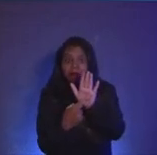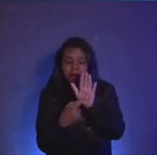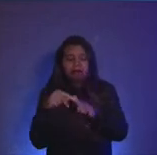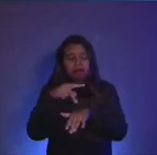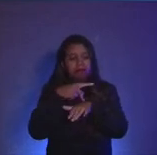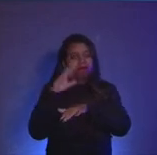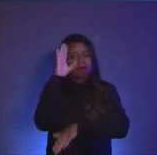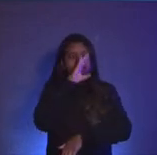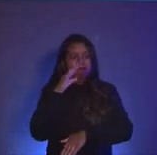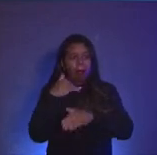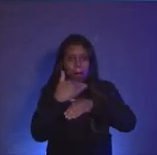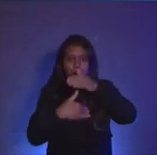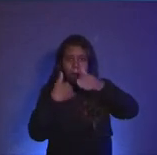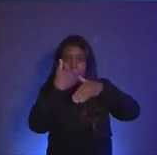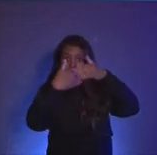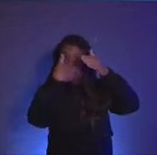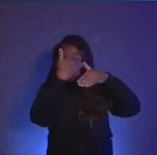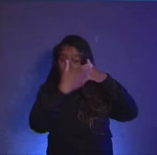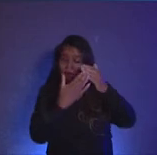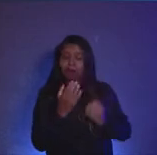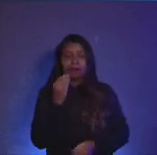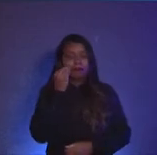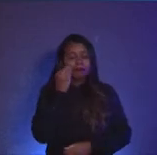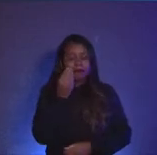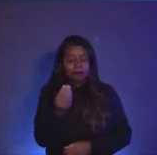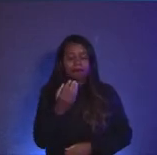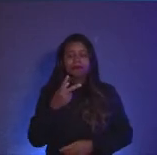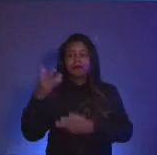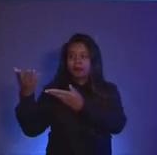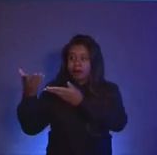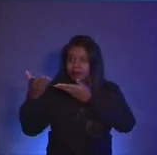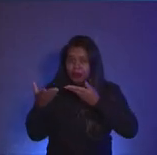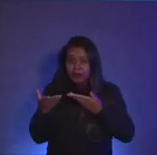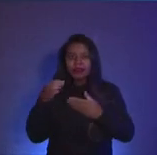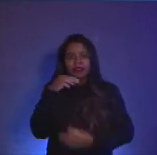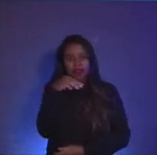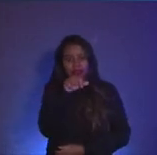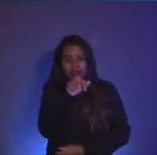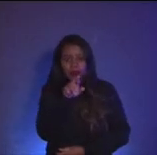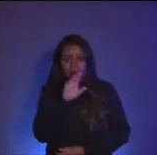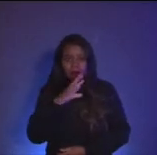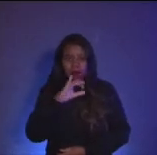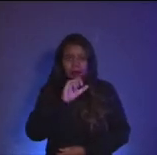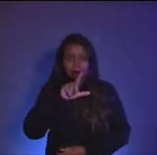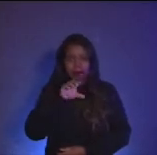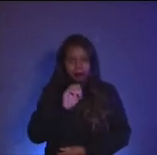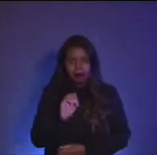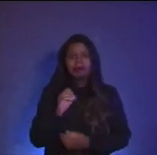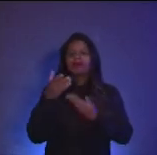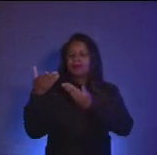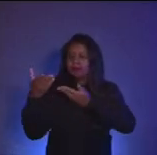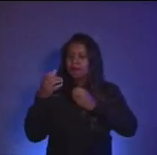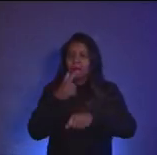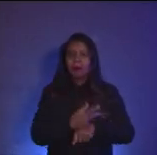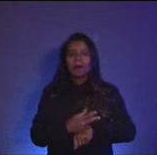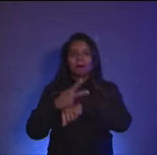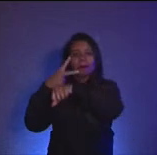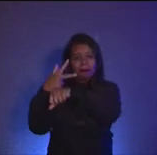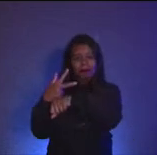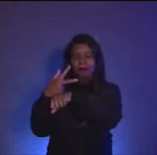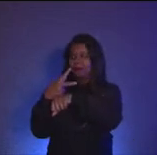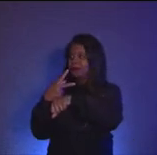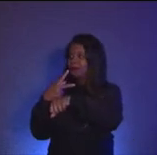Brasil. E antes de anunciar aqui o nosso vencedor, eu quero convidar o Marcelo Soares, aqui da Lagoa Data, para entregar essa